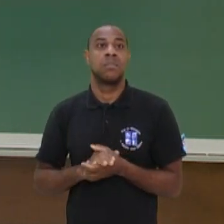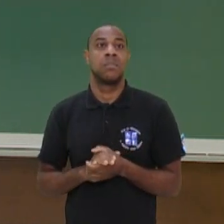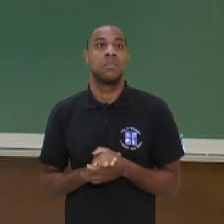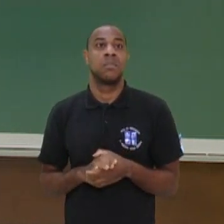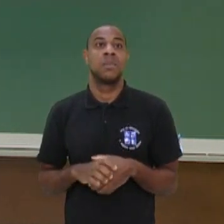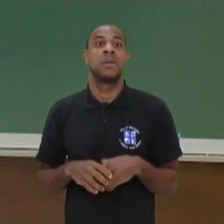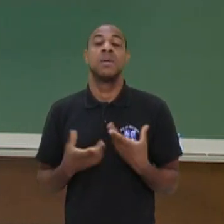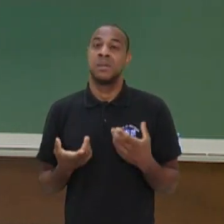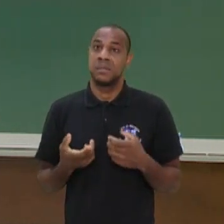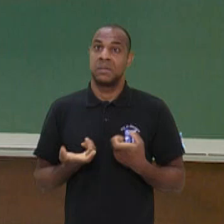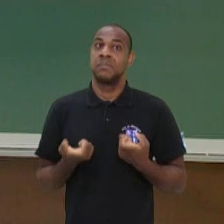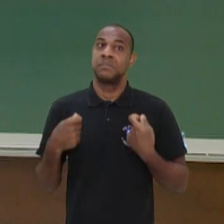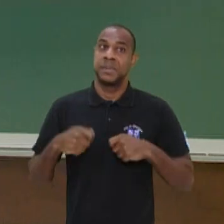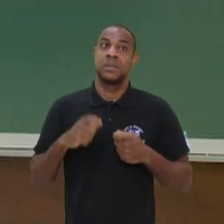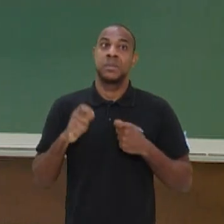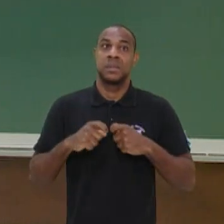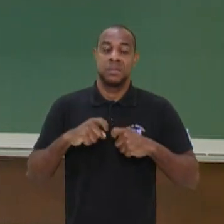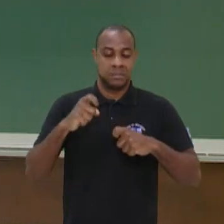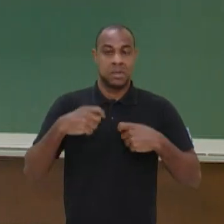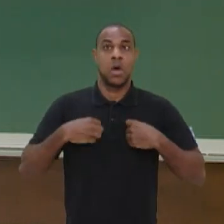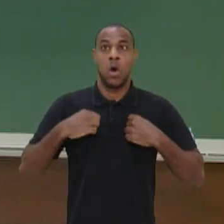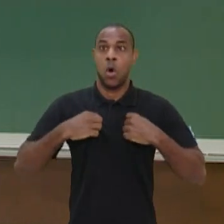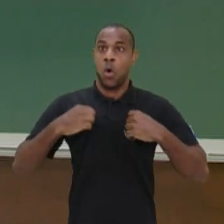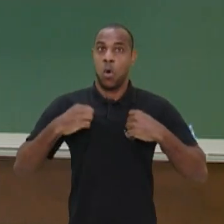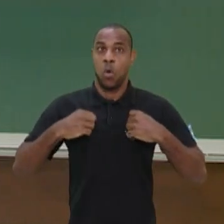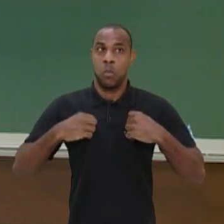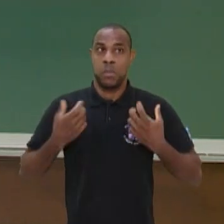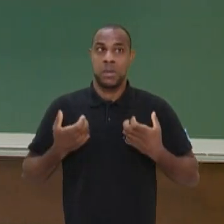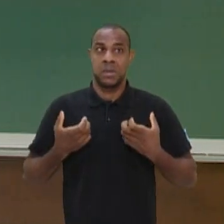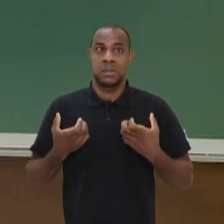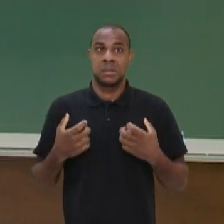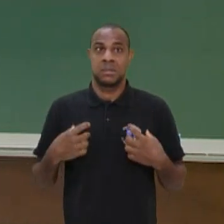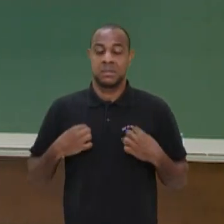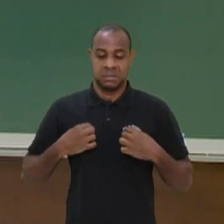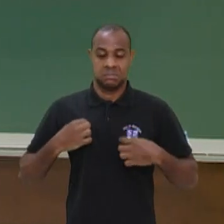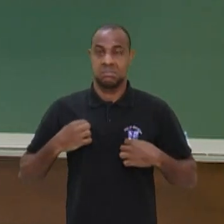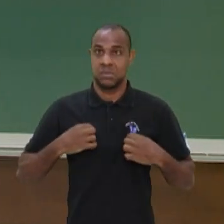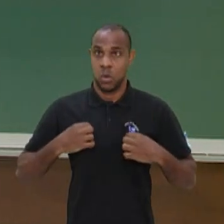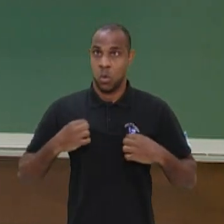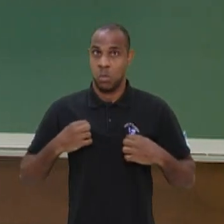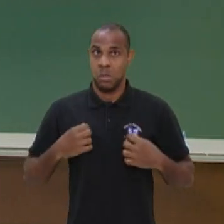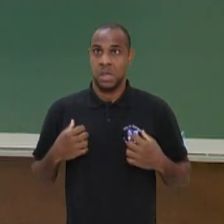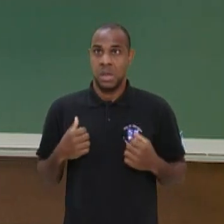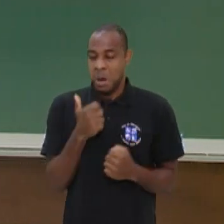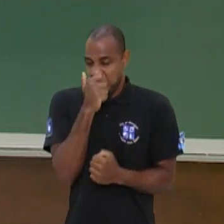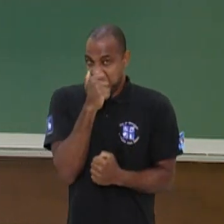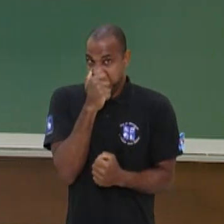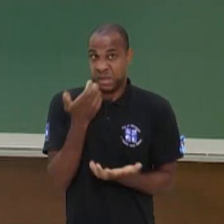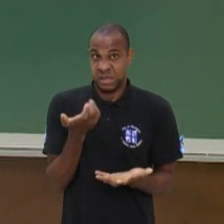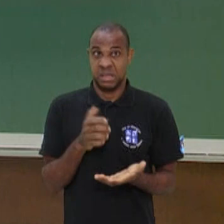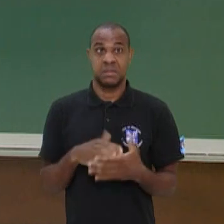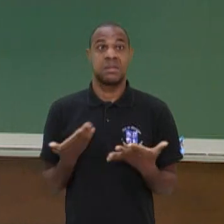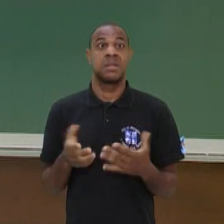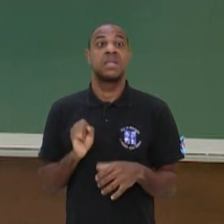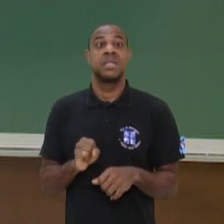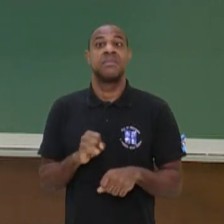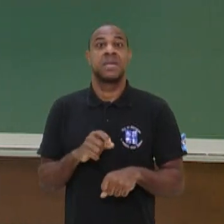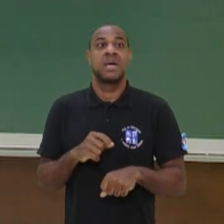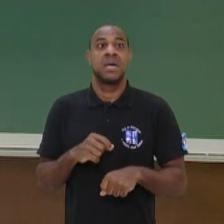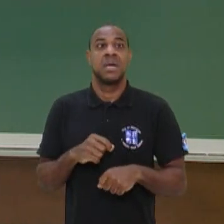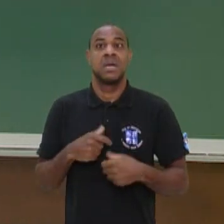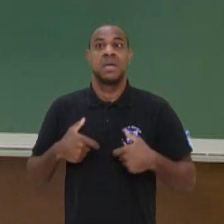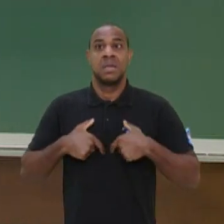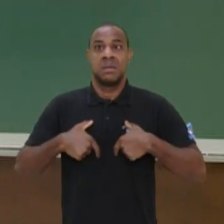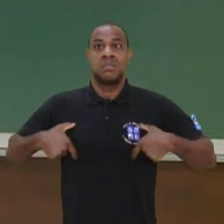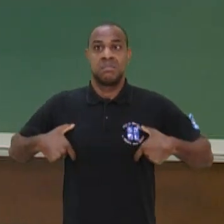ela é sexualmente transmissível. Roupa íntima apertada ou de material sintético, certo? Ficar muito tempo com maiô ou